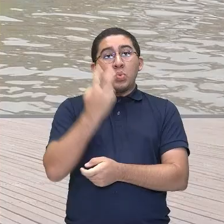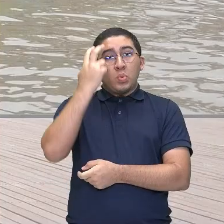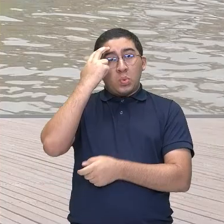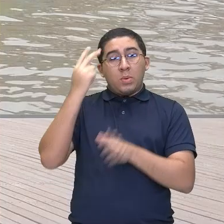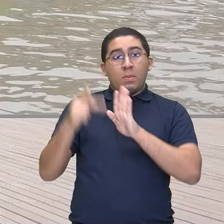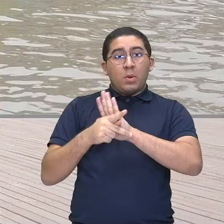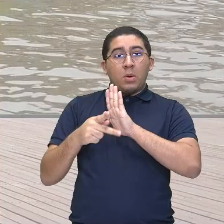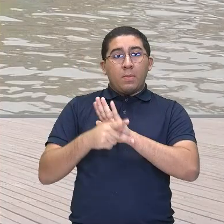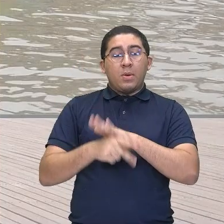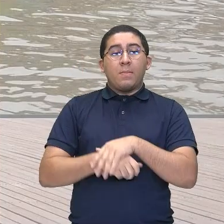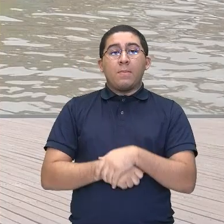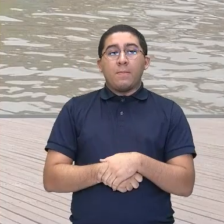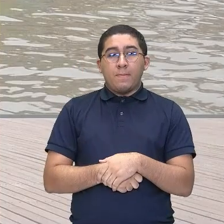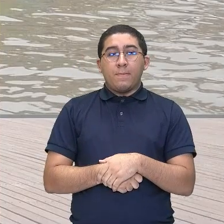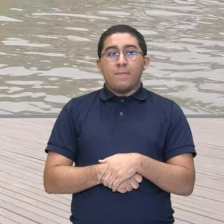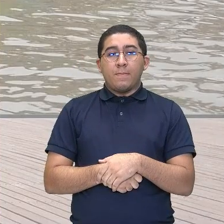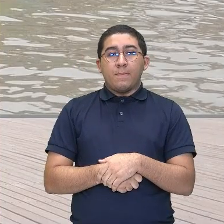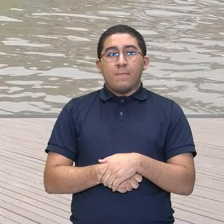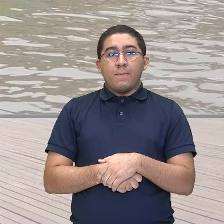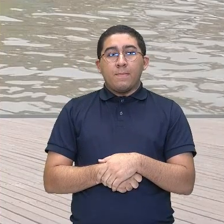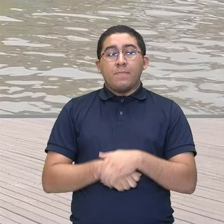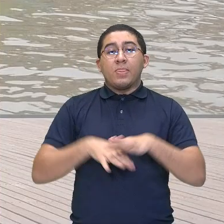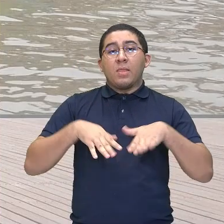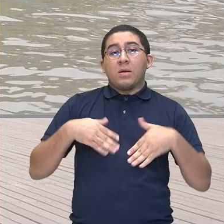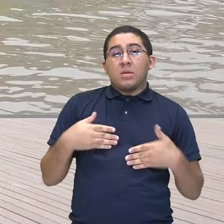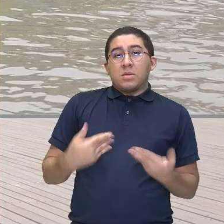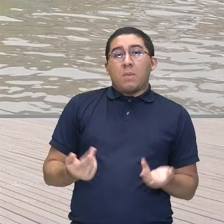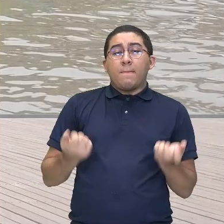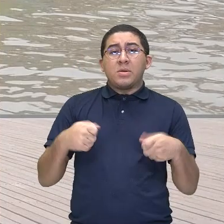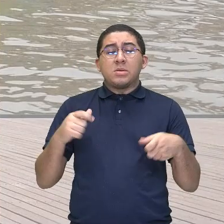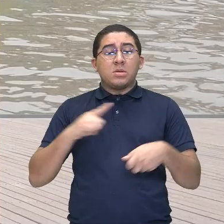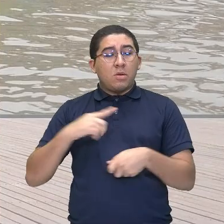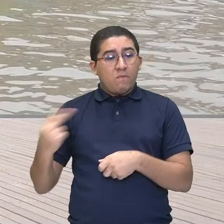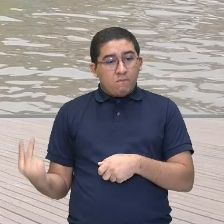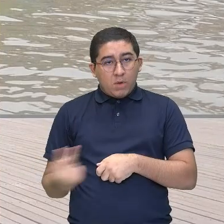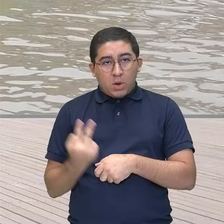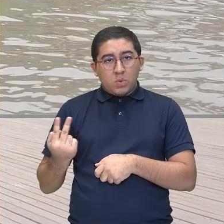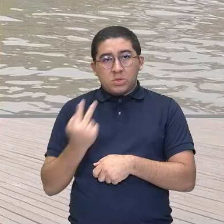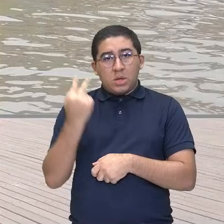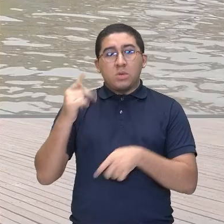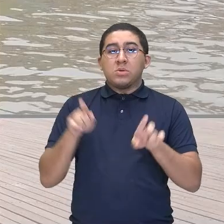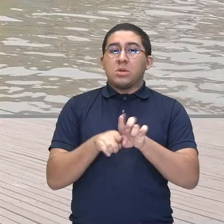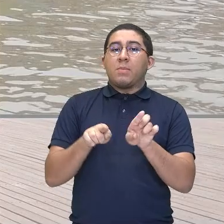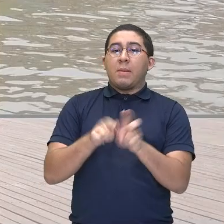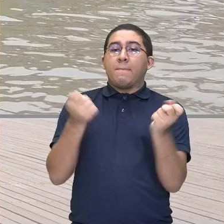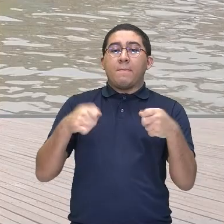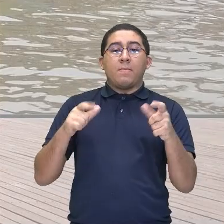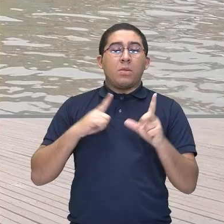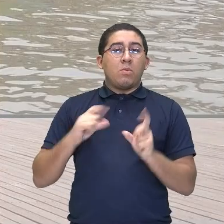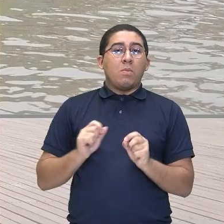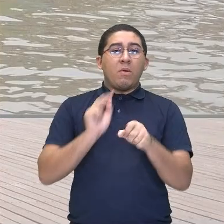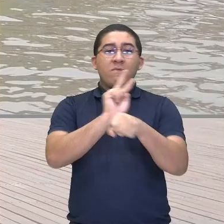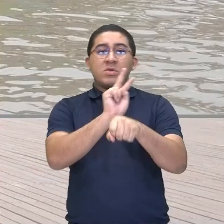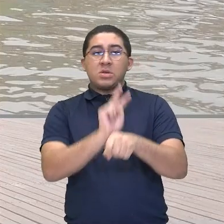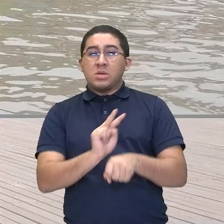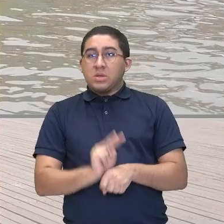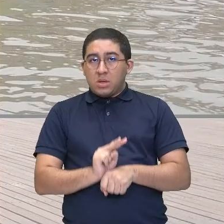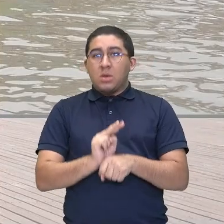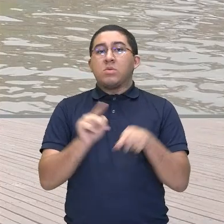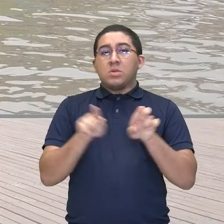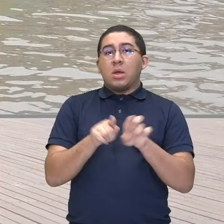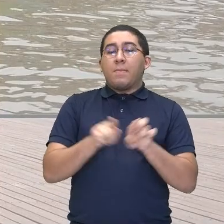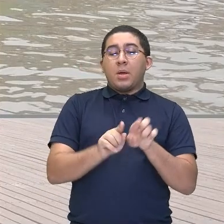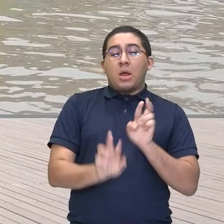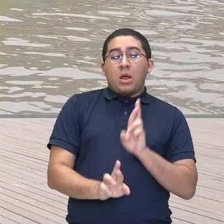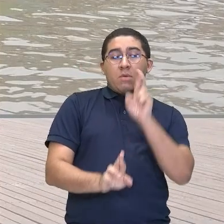Então, nas suas palavras, né, precisa ser mais valorizado, né? Precisa haver uma fiscalização maior a respeito da